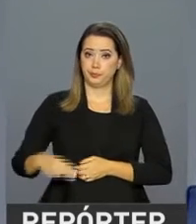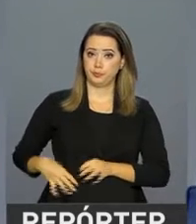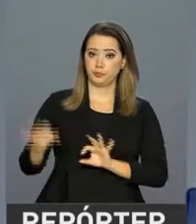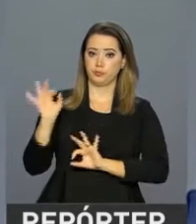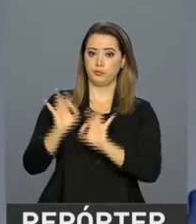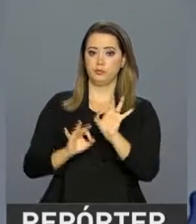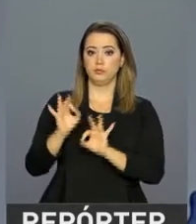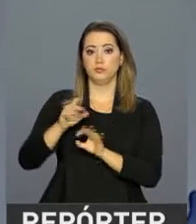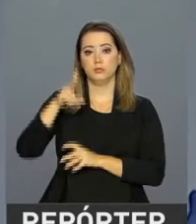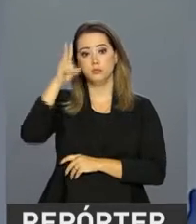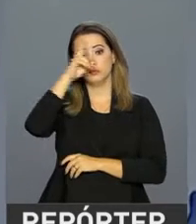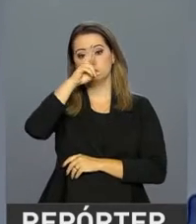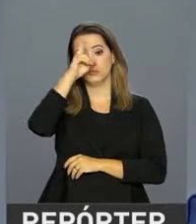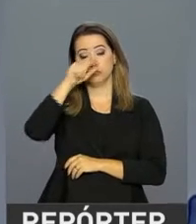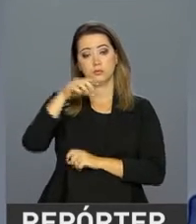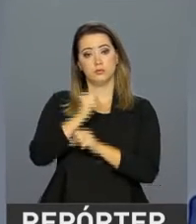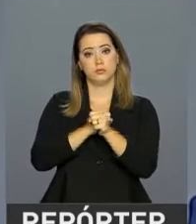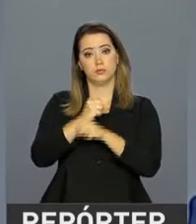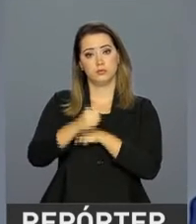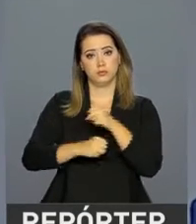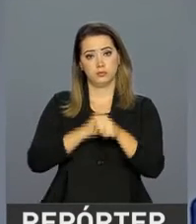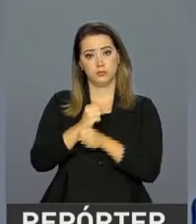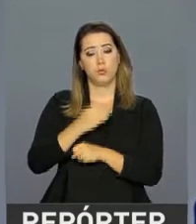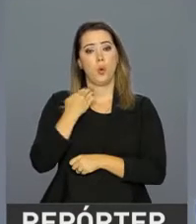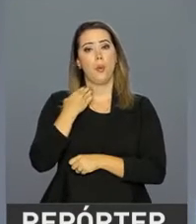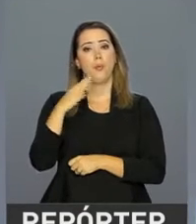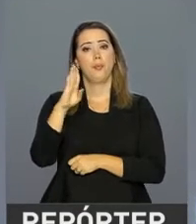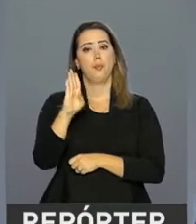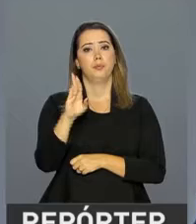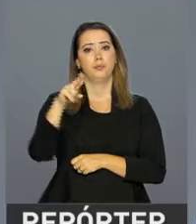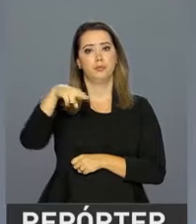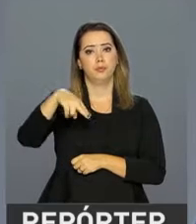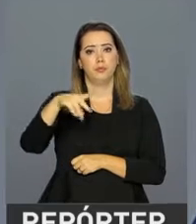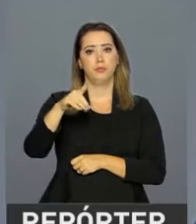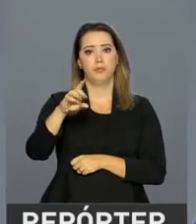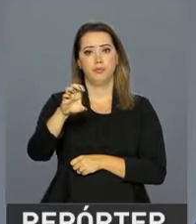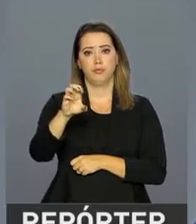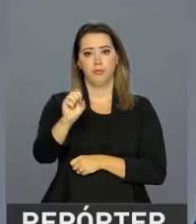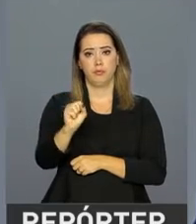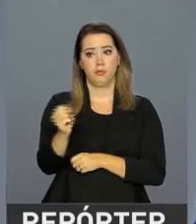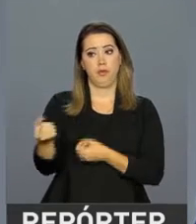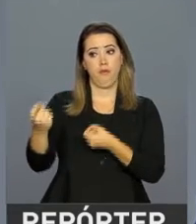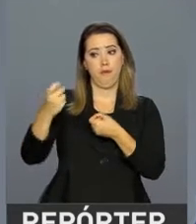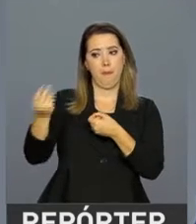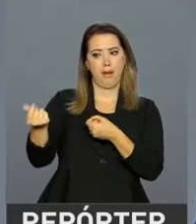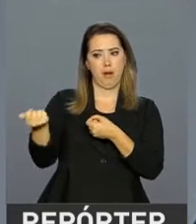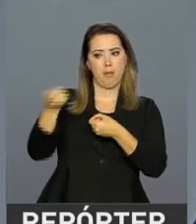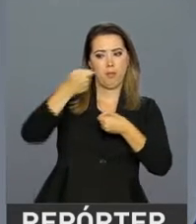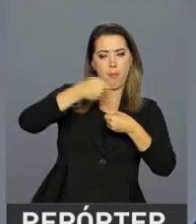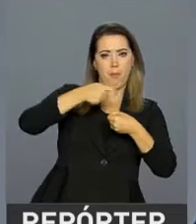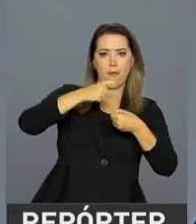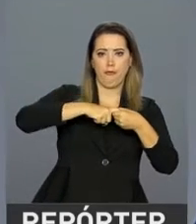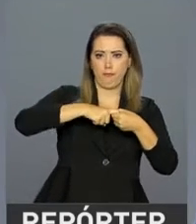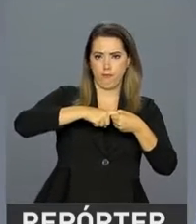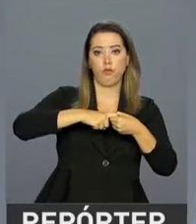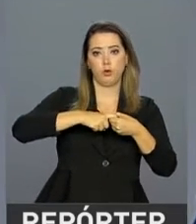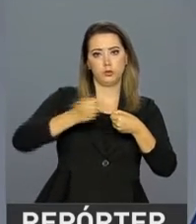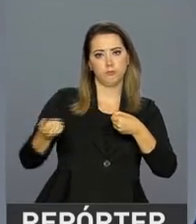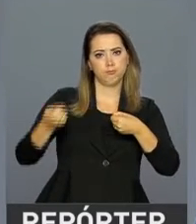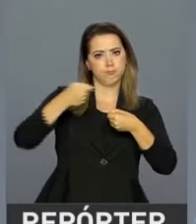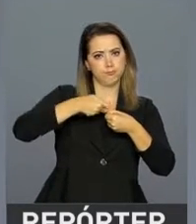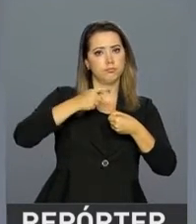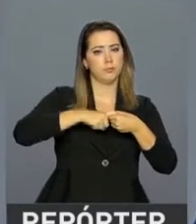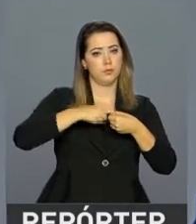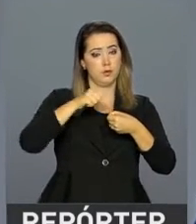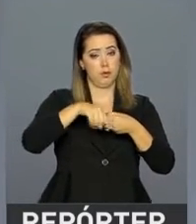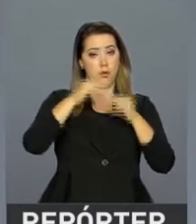oliveira lembrou que neste ano o bnds deve fazer uma devolução antecipada de recursos ao tesouro nacional o que vai